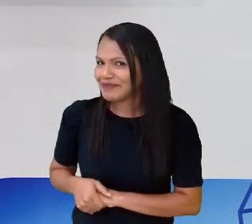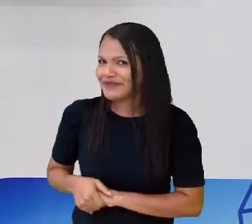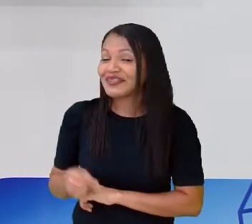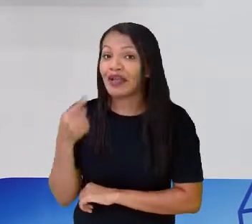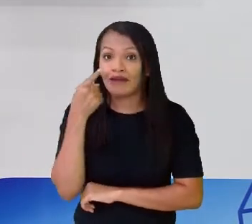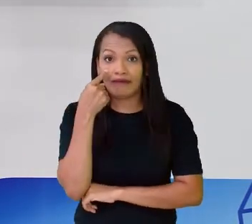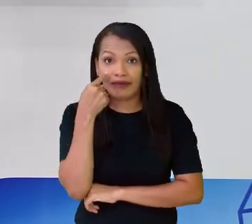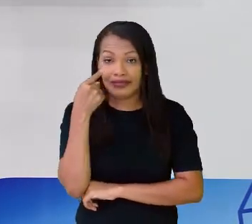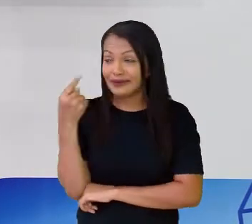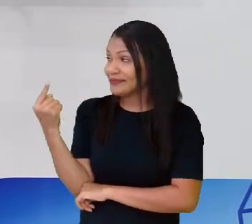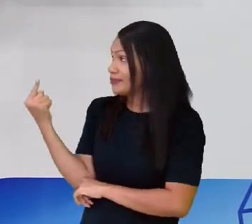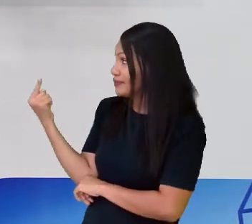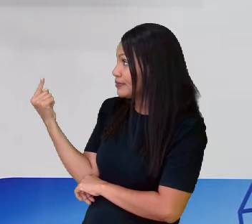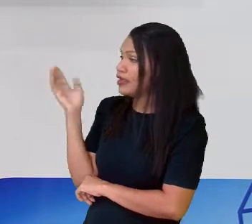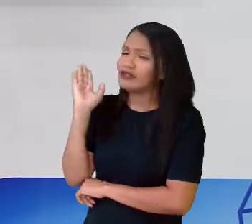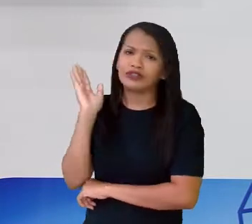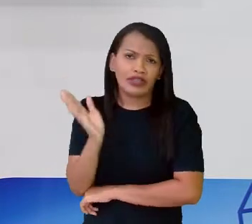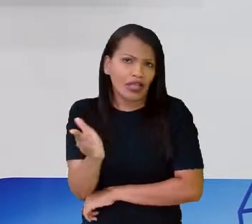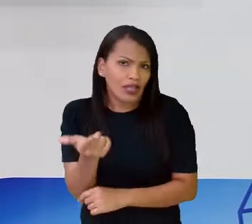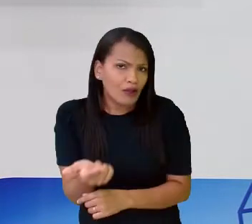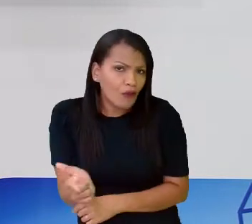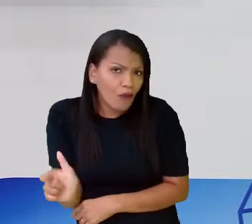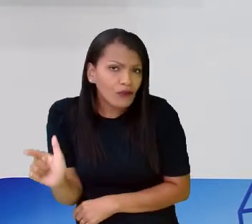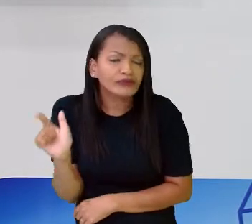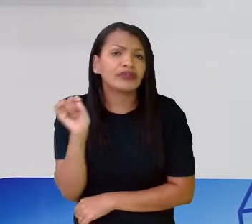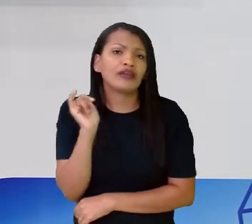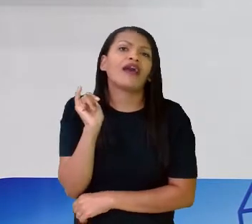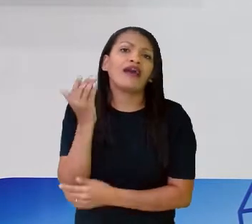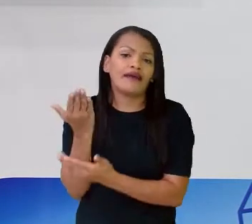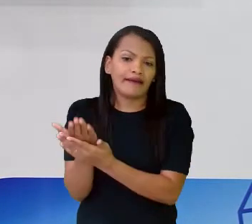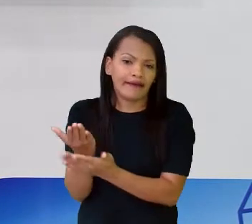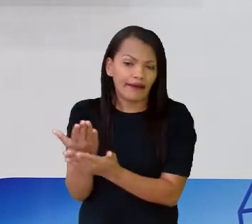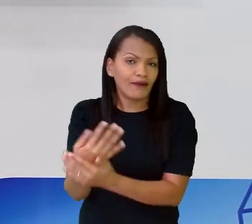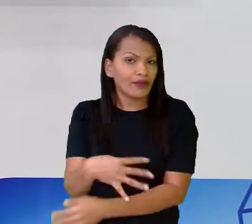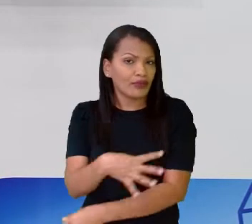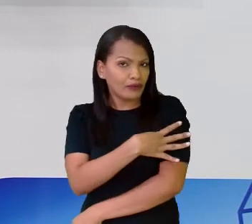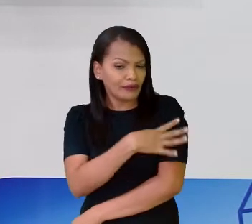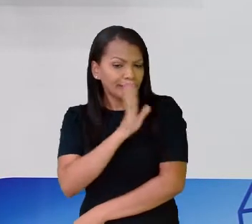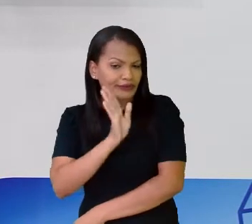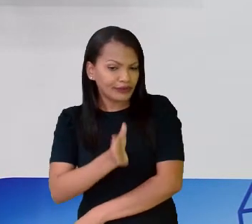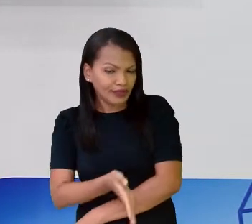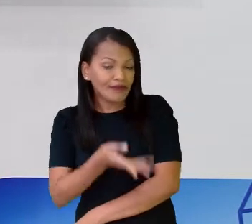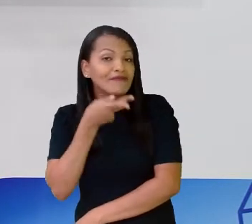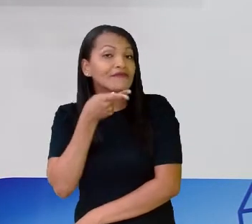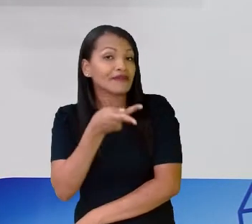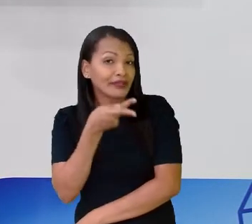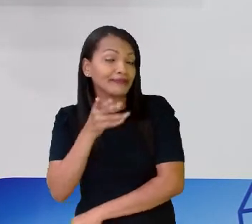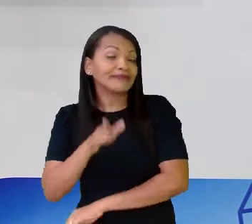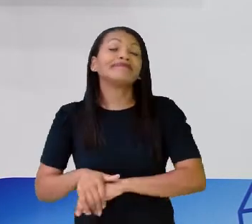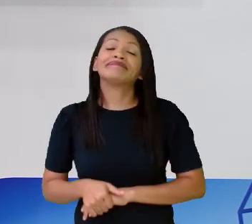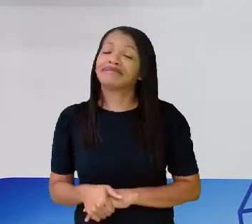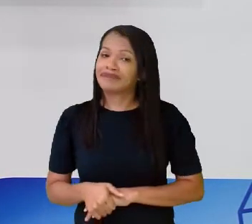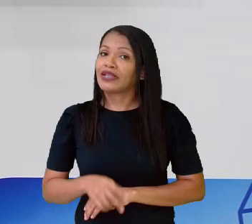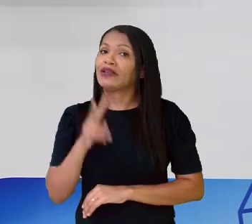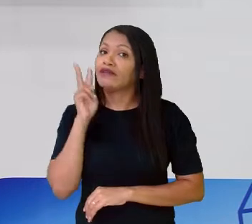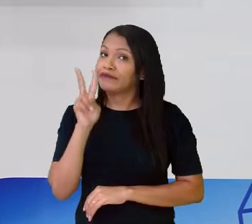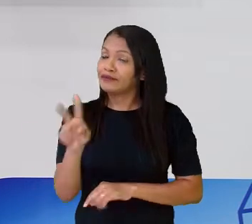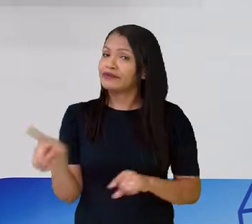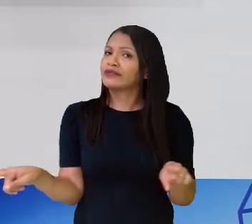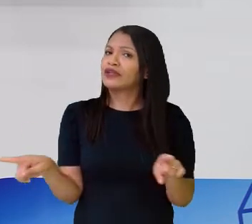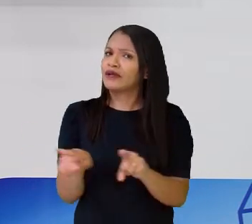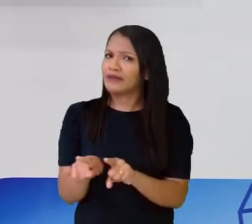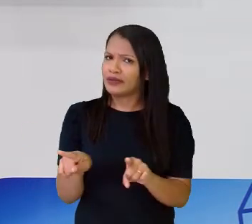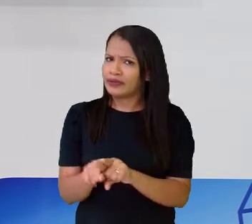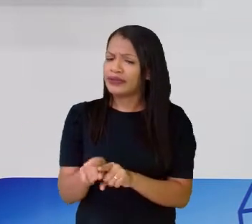aqui, ó, que eu já falei em algumas outras aulas do quarto ano, já falei. E vocês viram também nas